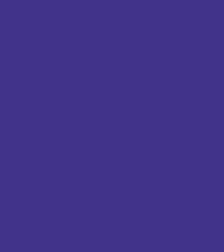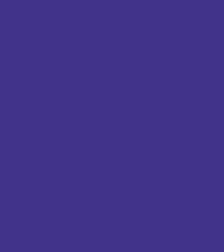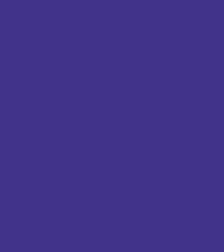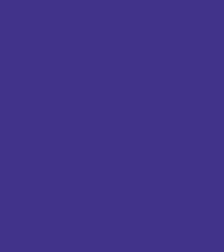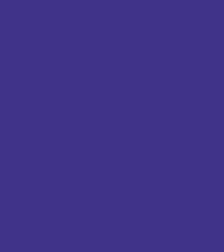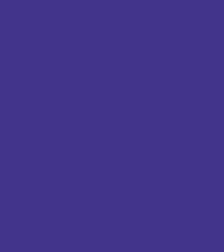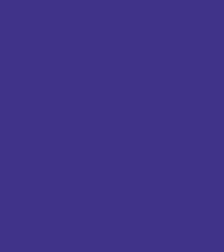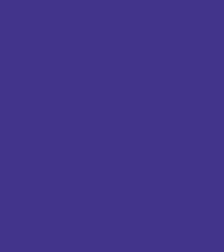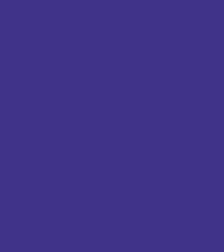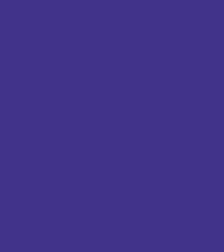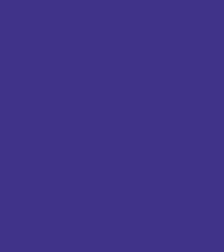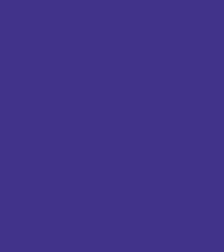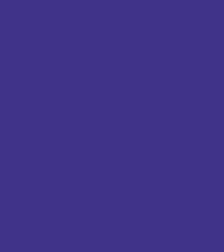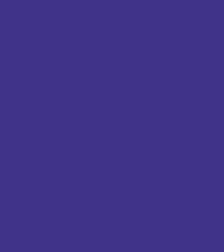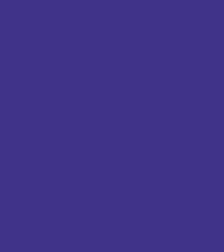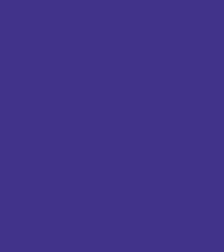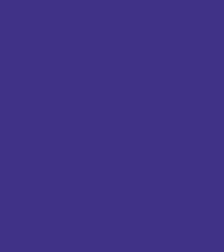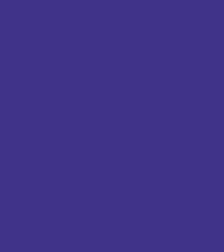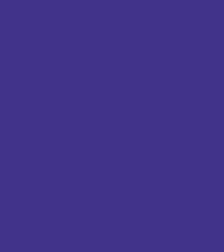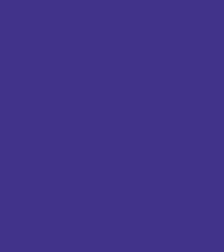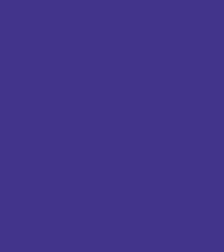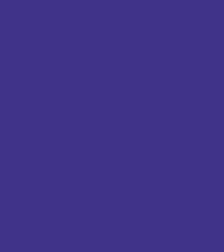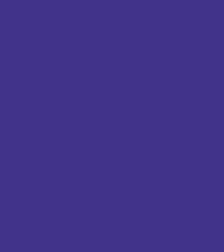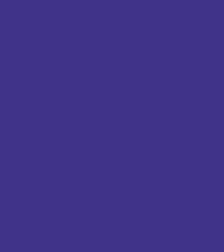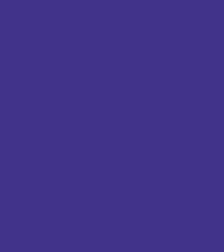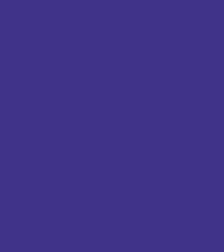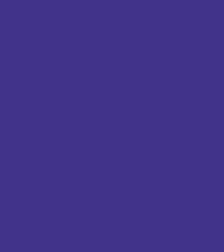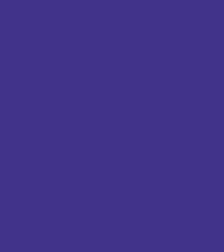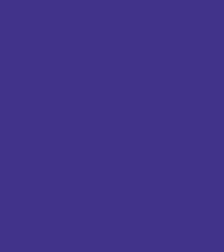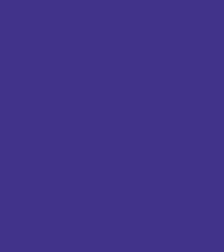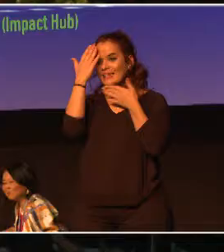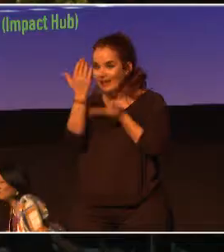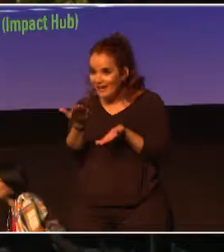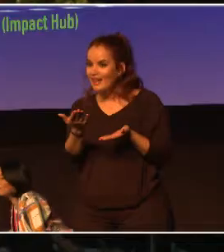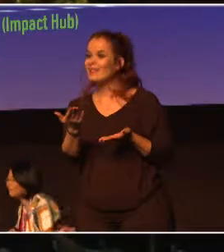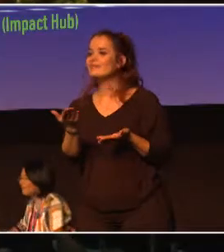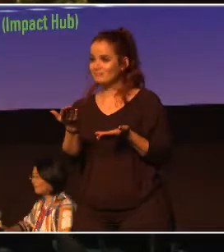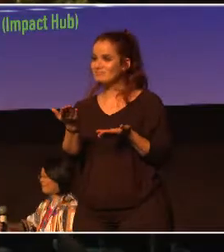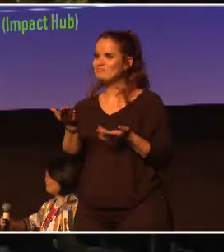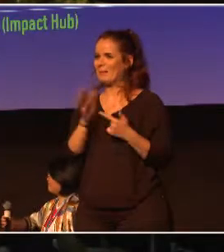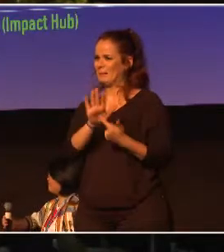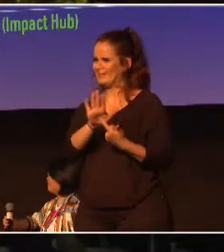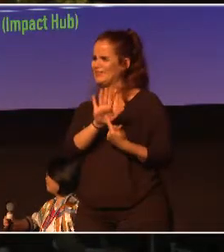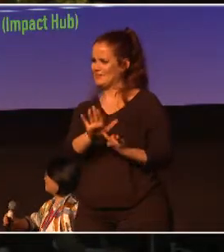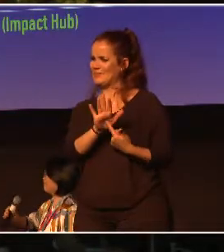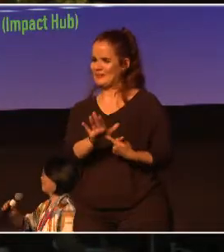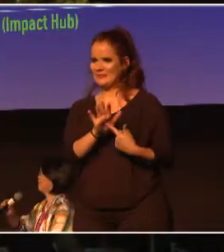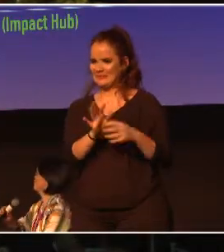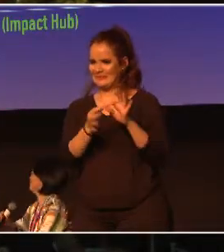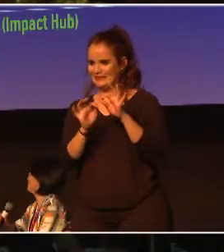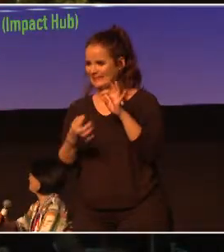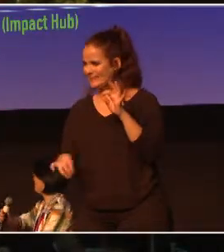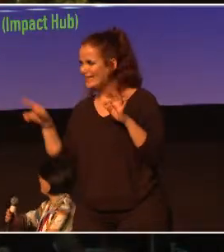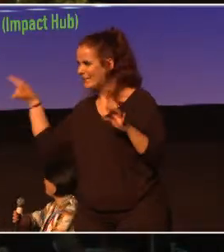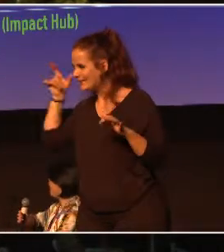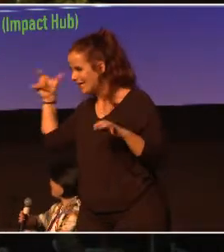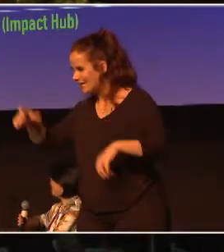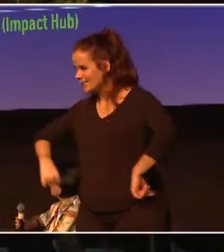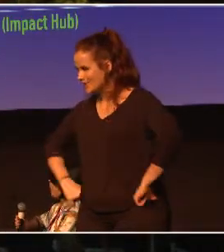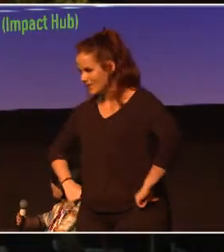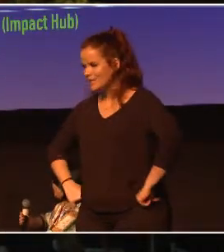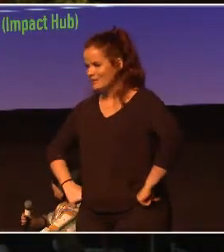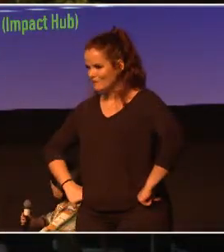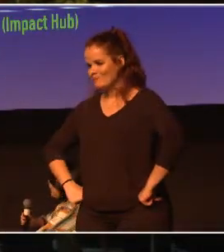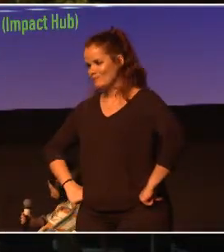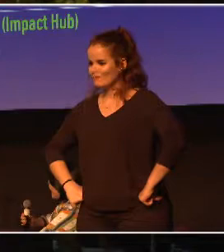Henrique Bussacos. Pronto, vem. Então, gente, muito obrigada pela apresentação, seu interesseiro.